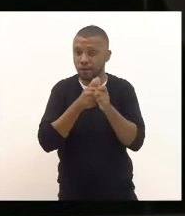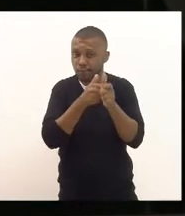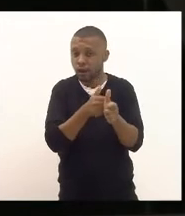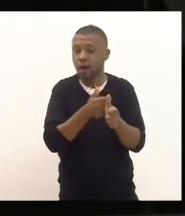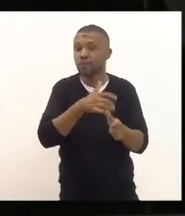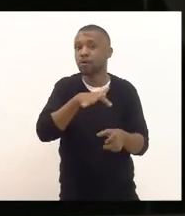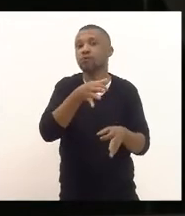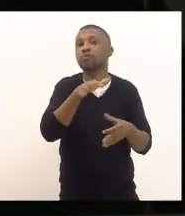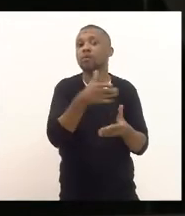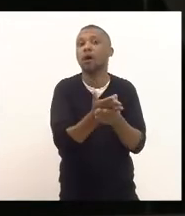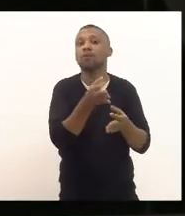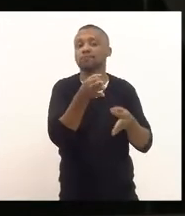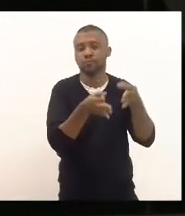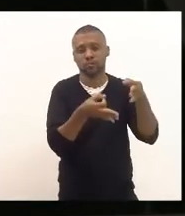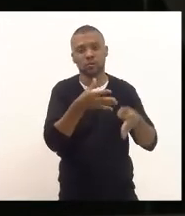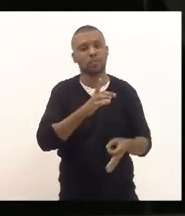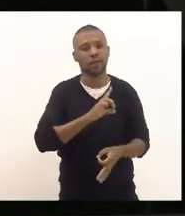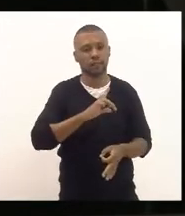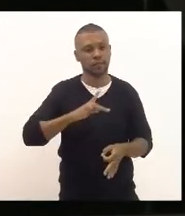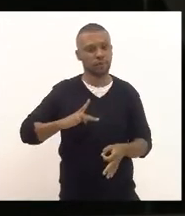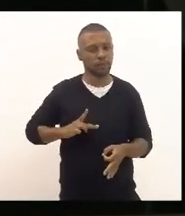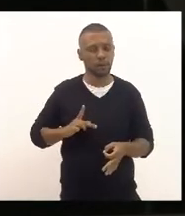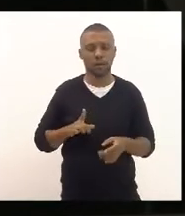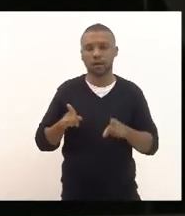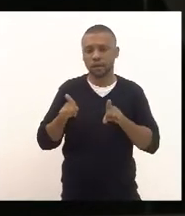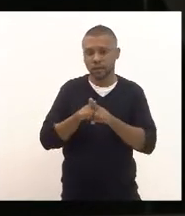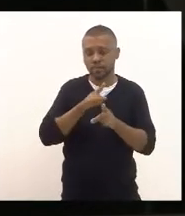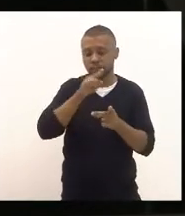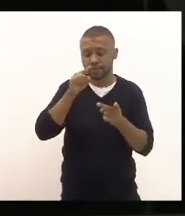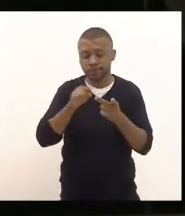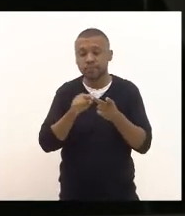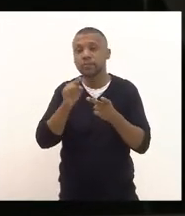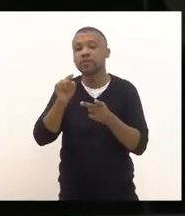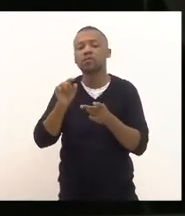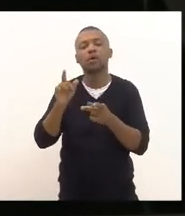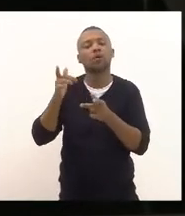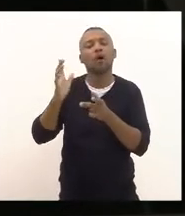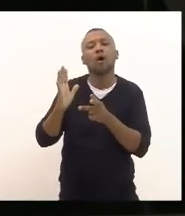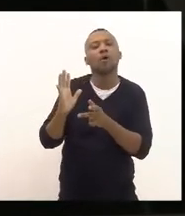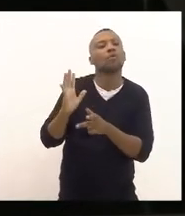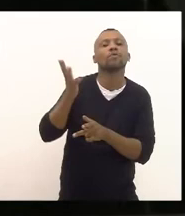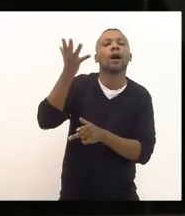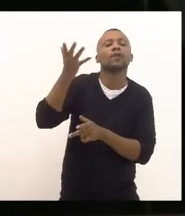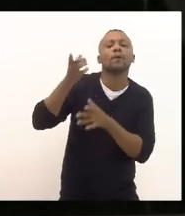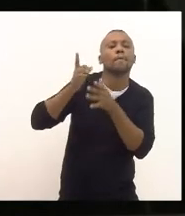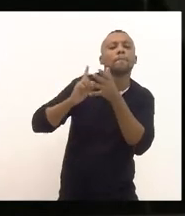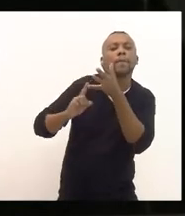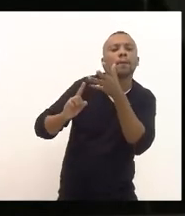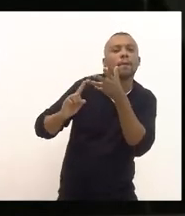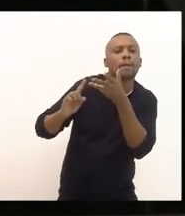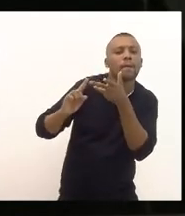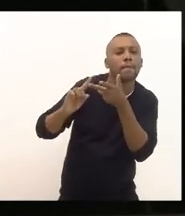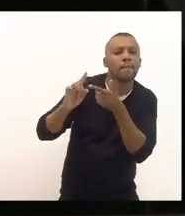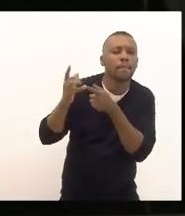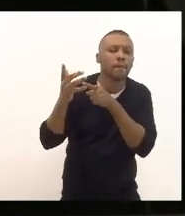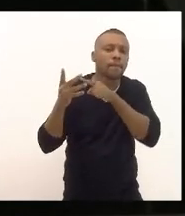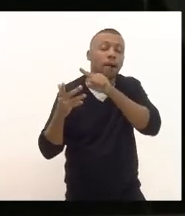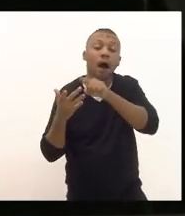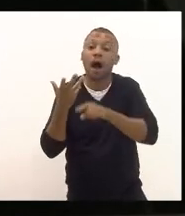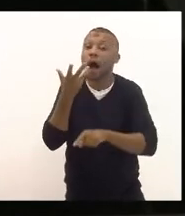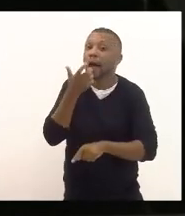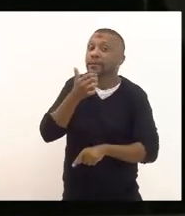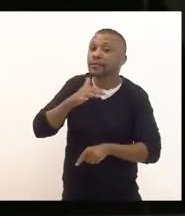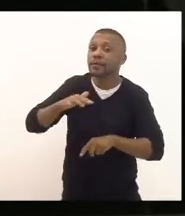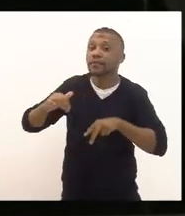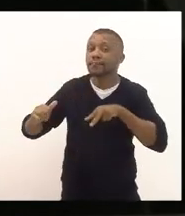judicial pela da república e quando dos fatos aqui cuja as crianças vítimas